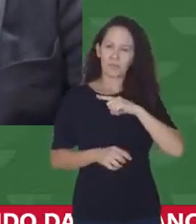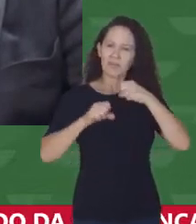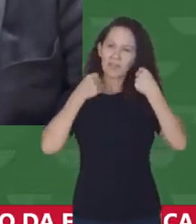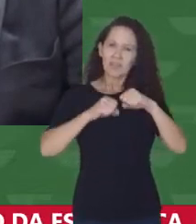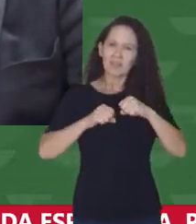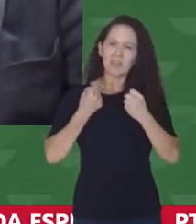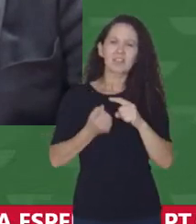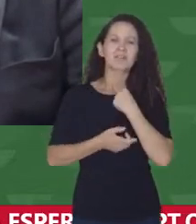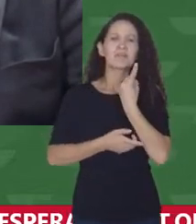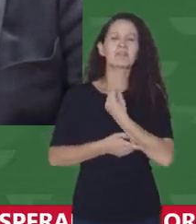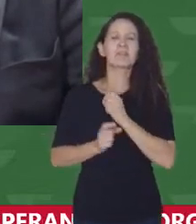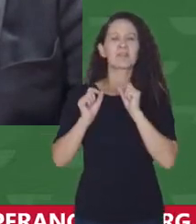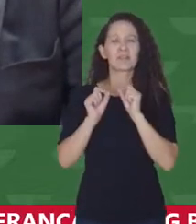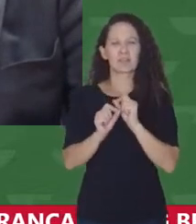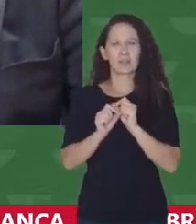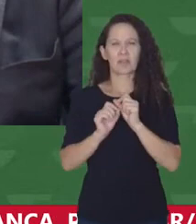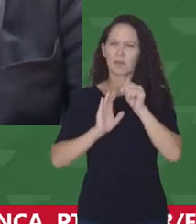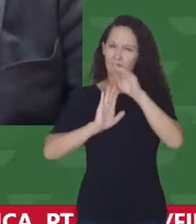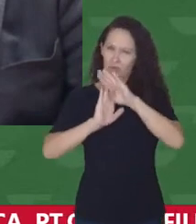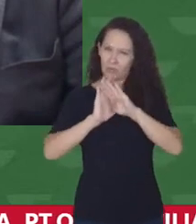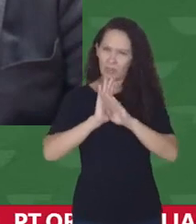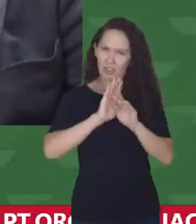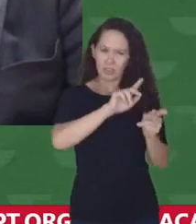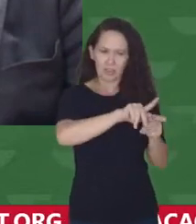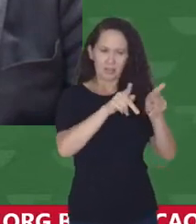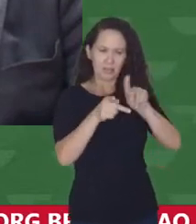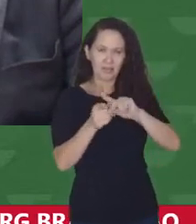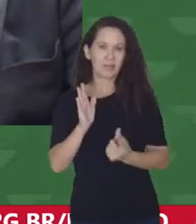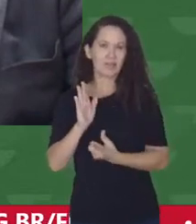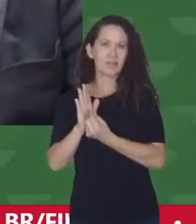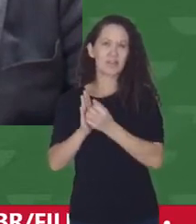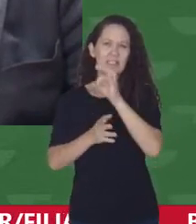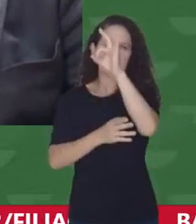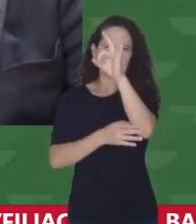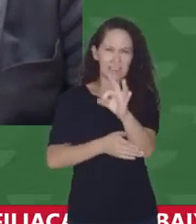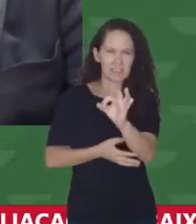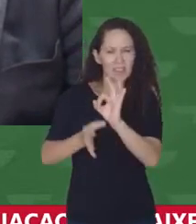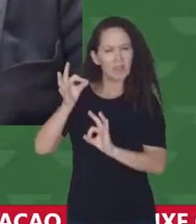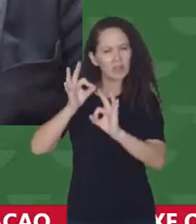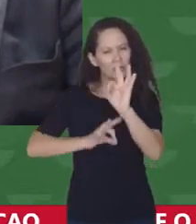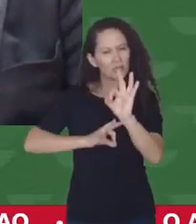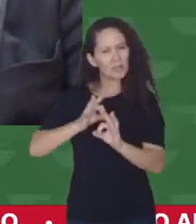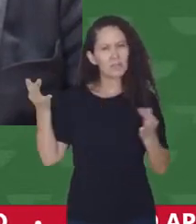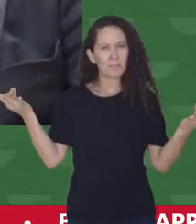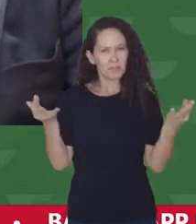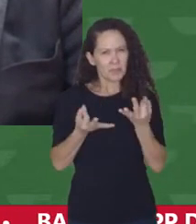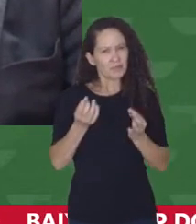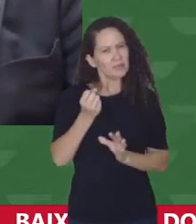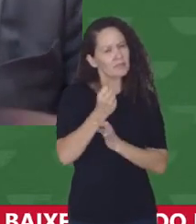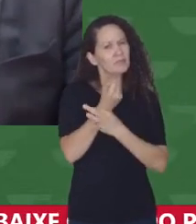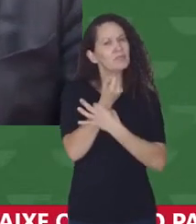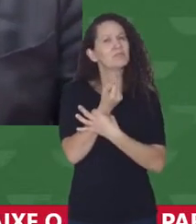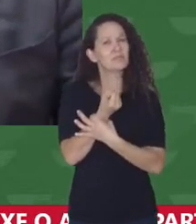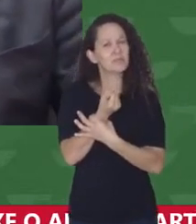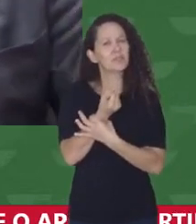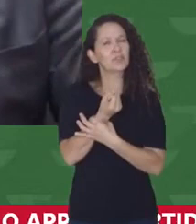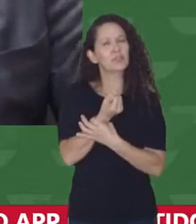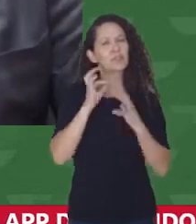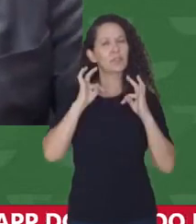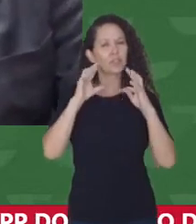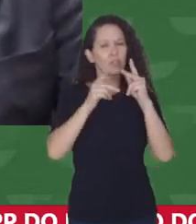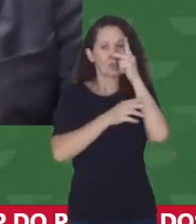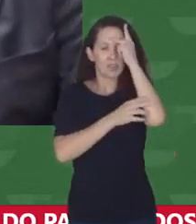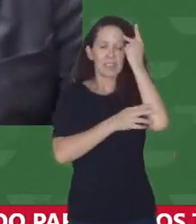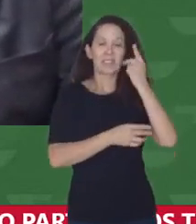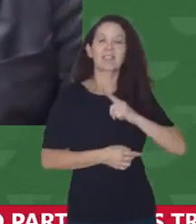fazer um programa de transferência de renda bem feito, bem desenhado, para garantir que todo brasileiro tenha